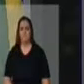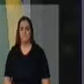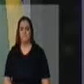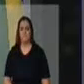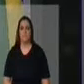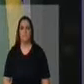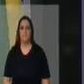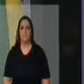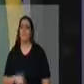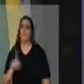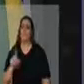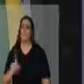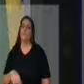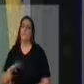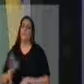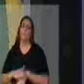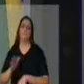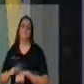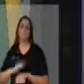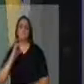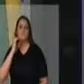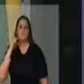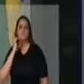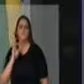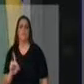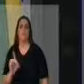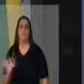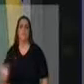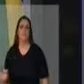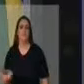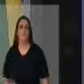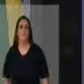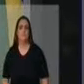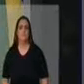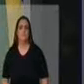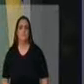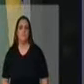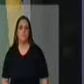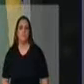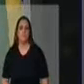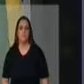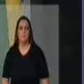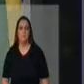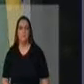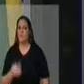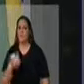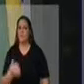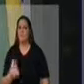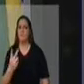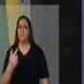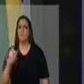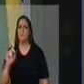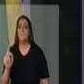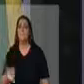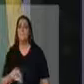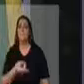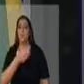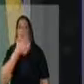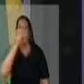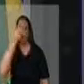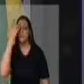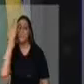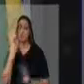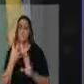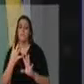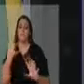da bancada do Distrito Federal, exatamente em função, nós tínhamos aqui mais de quase 2.000 pessoas na fila para fazer